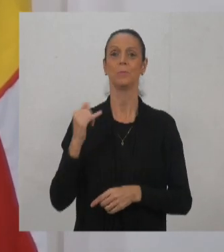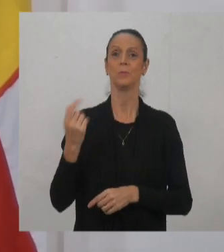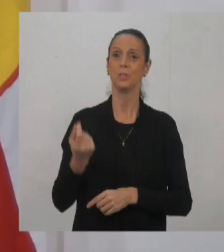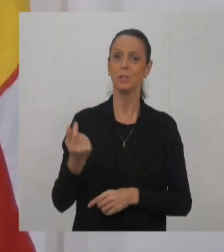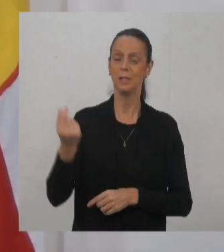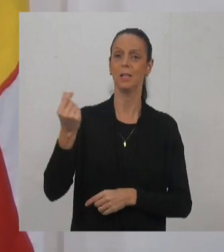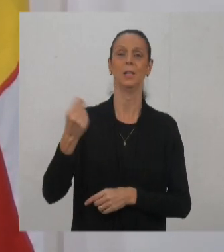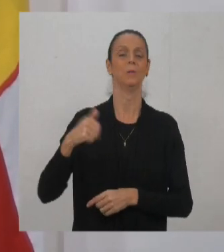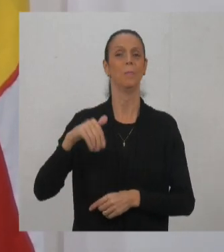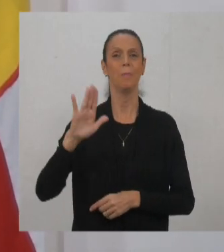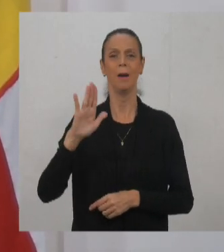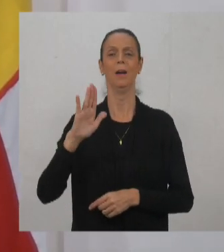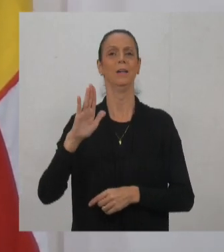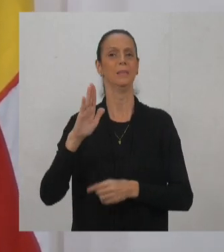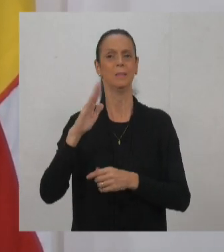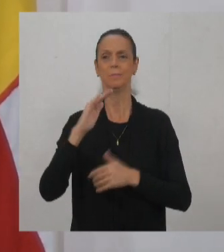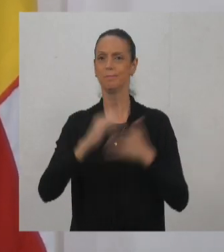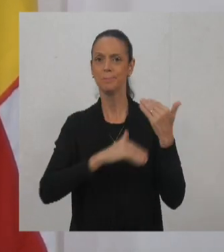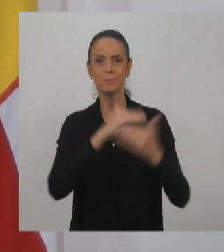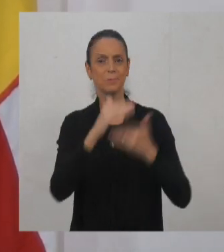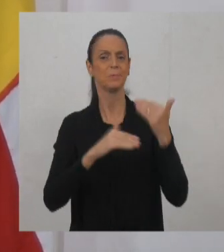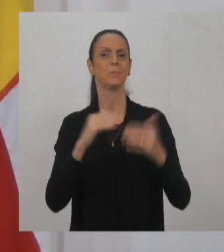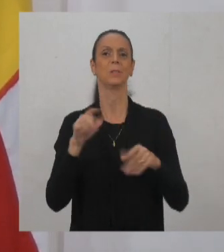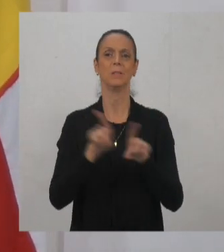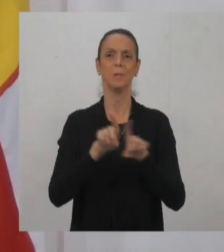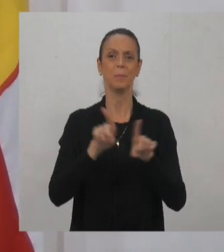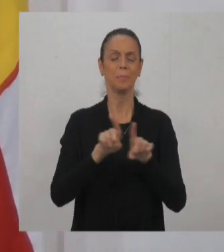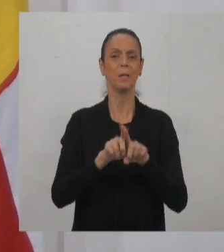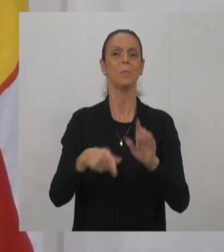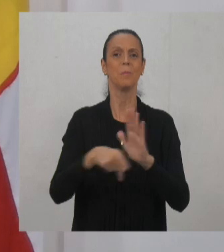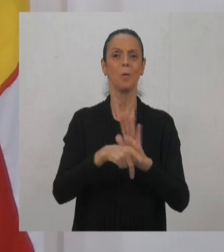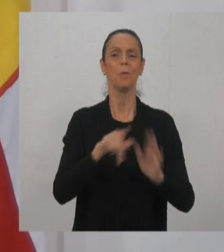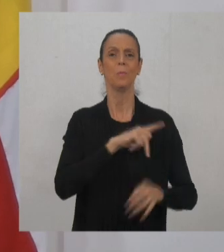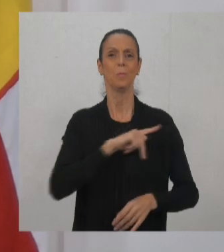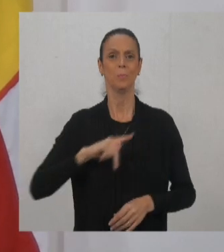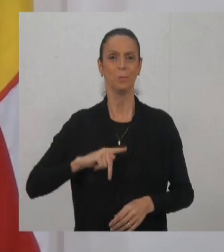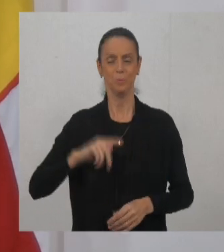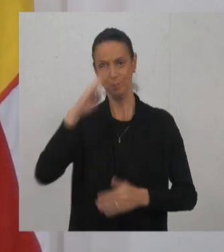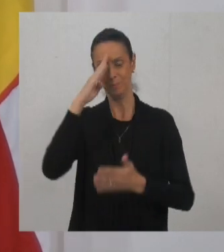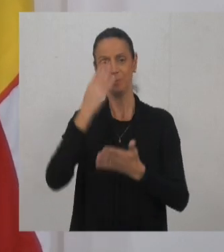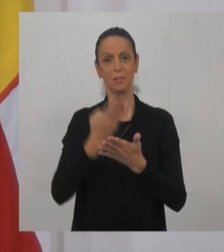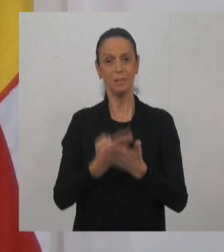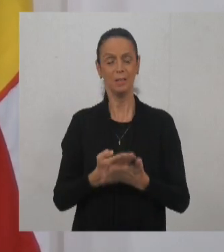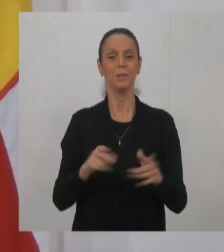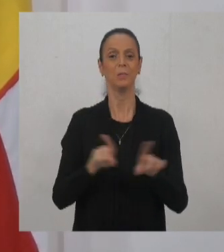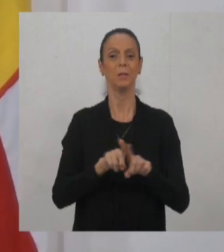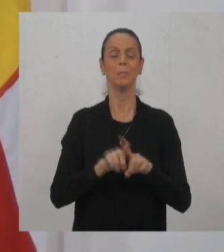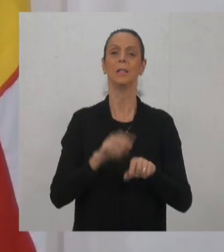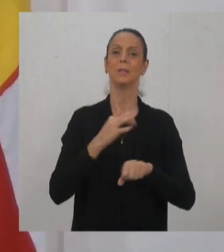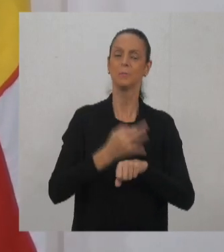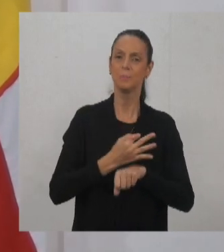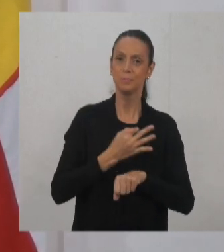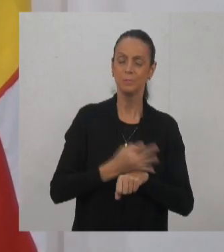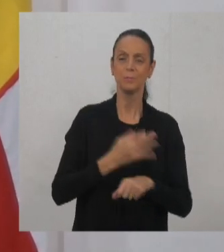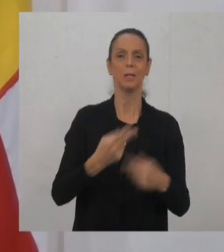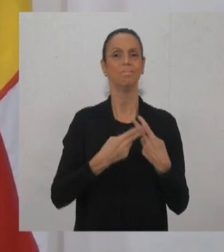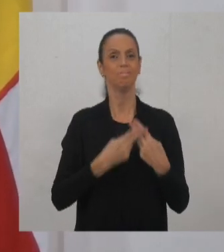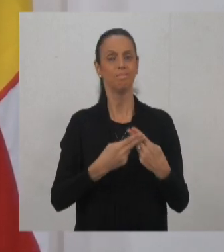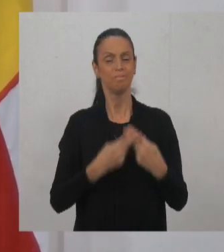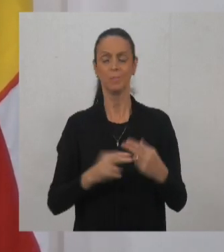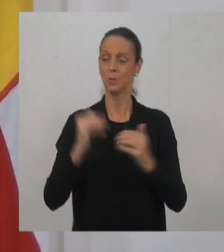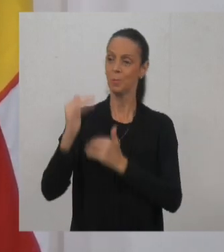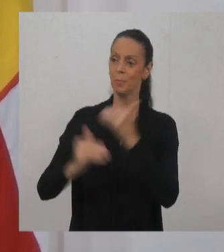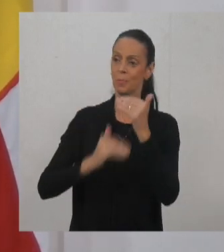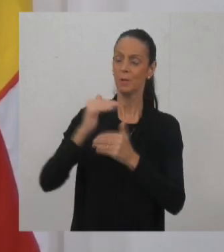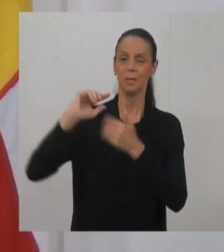sempre o mais reprodutivo emprego da riqueza pública. Creio na moderação e na tolerância, no progresso e na tradição,